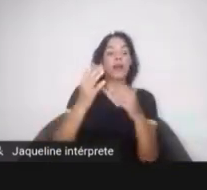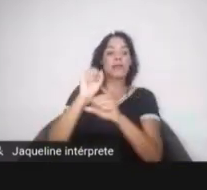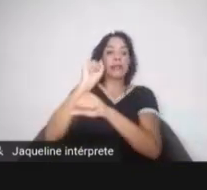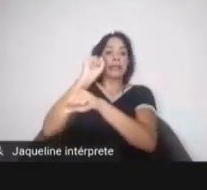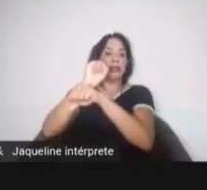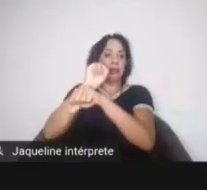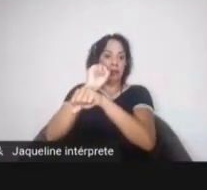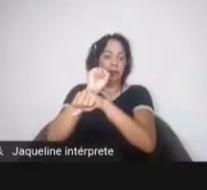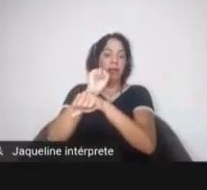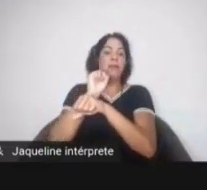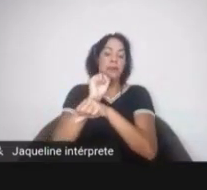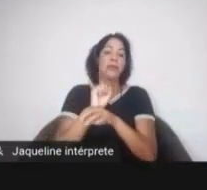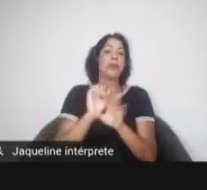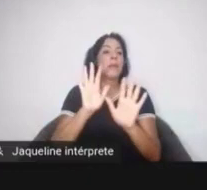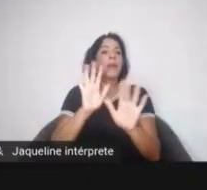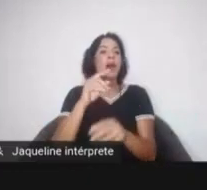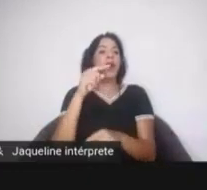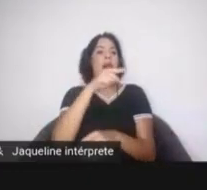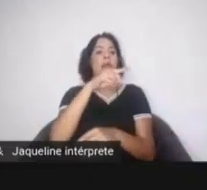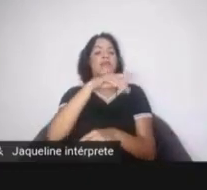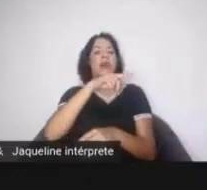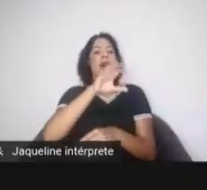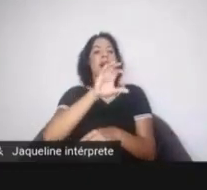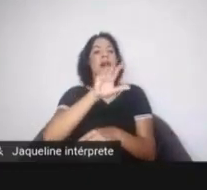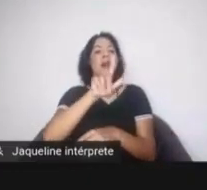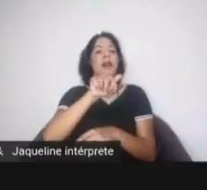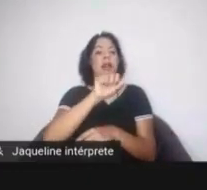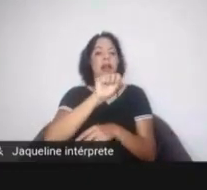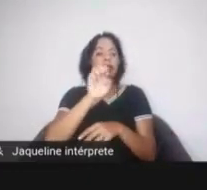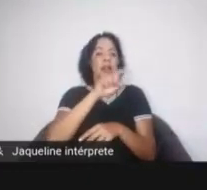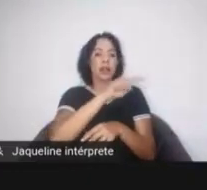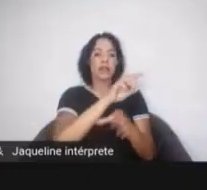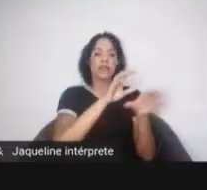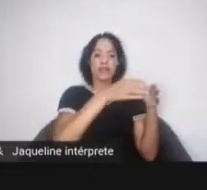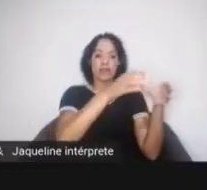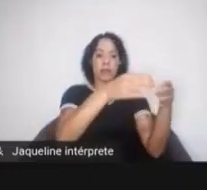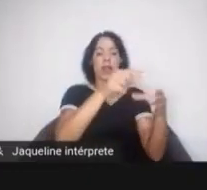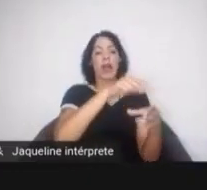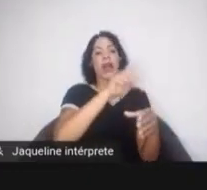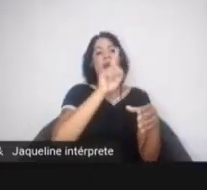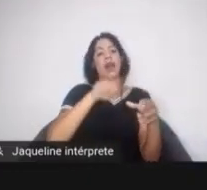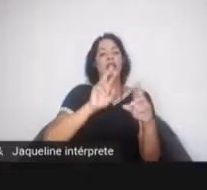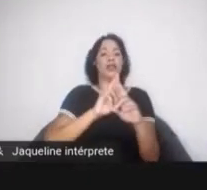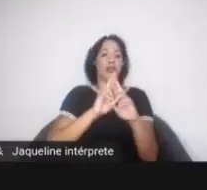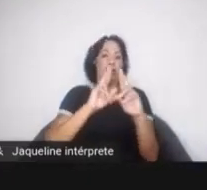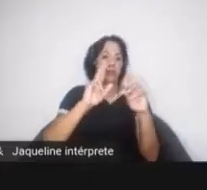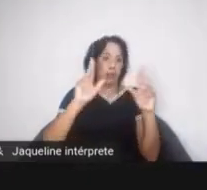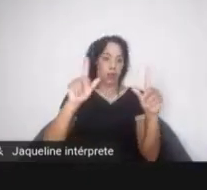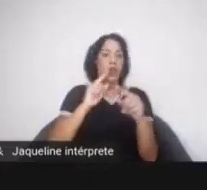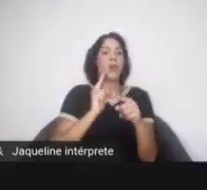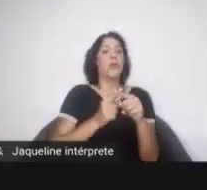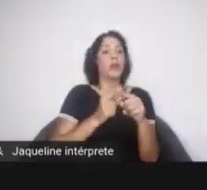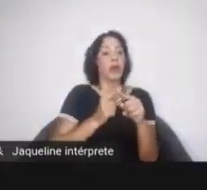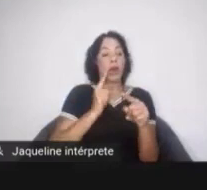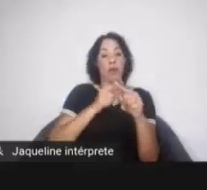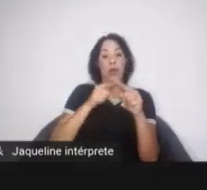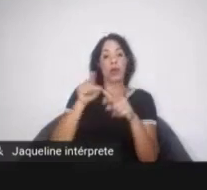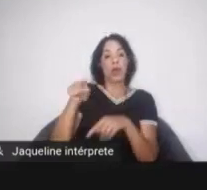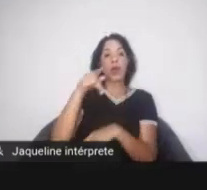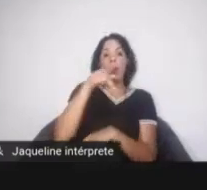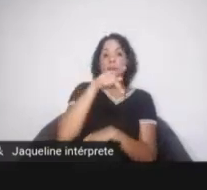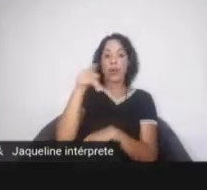Embora essas classes, já a princípio, sejam classes bastante diferenciadas, onde o professor tem